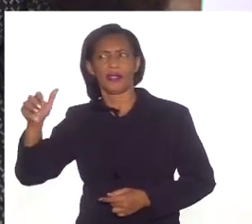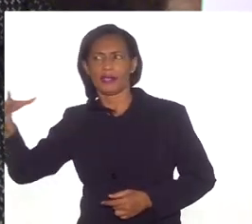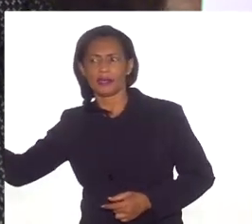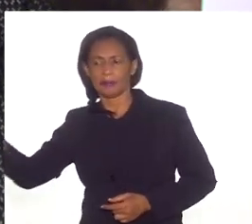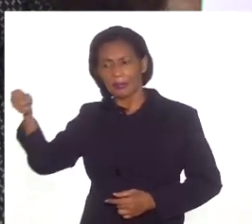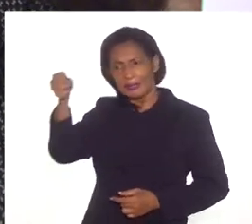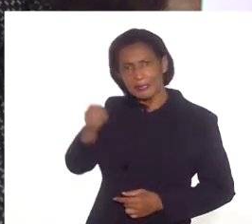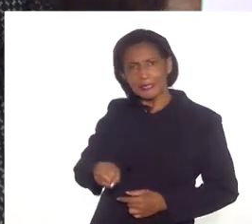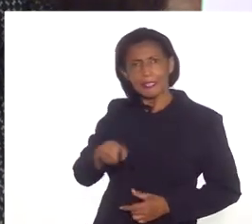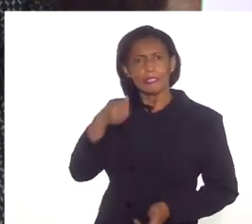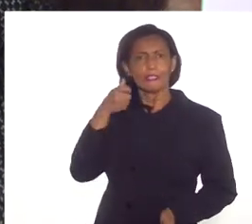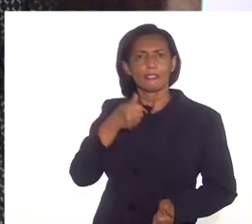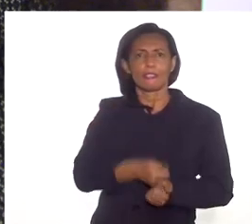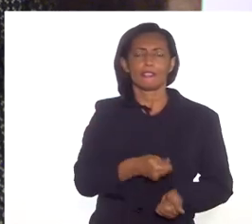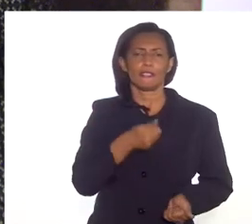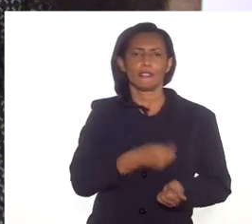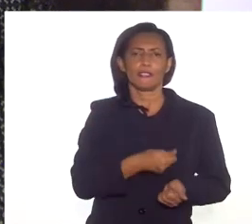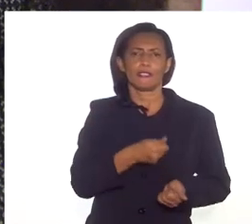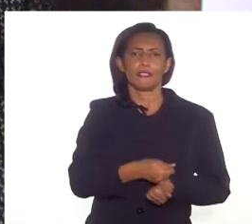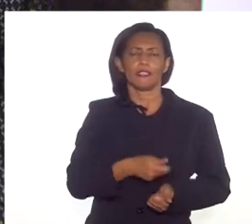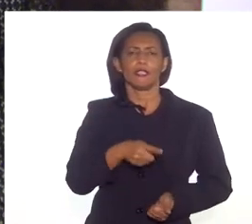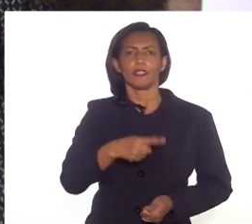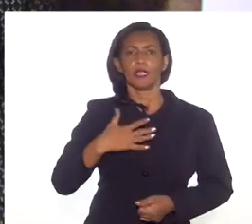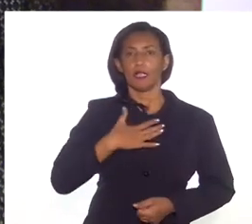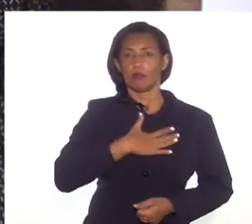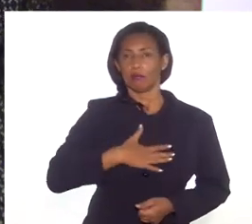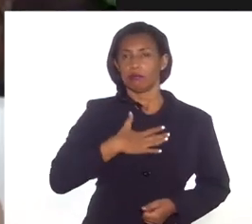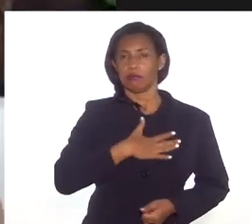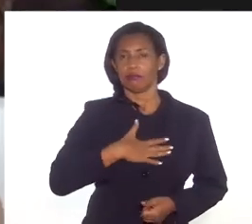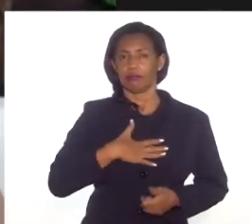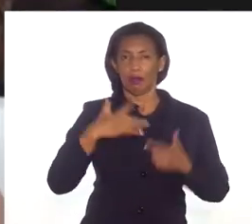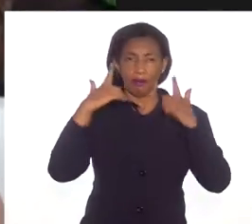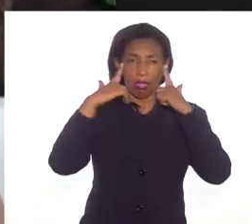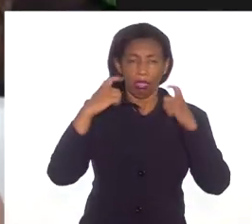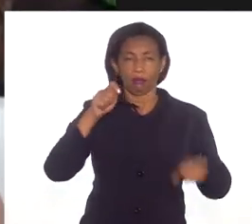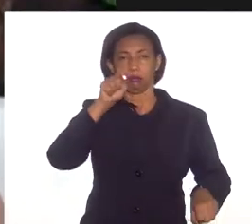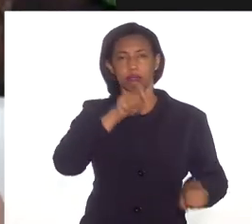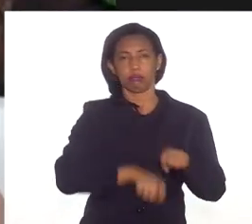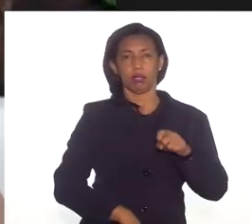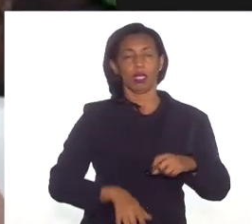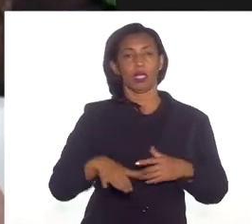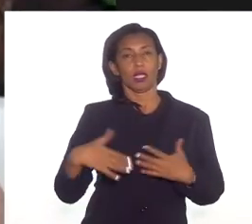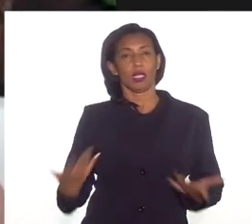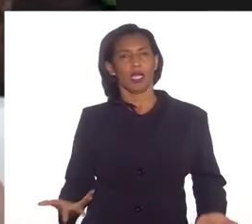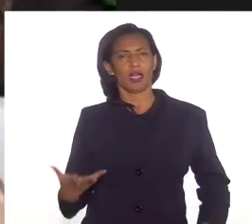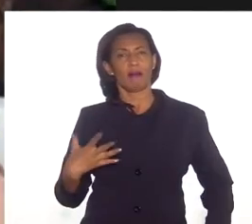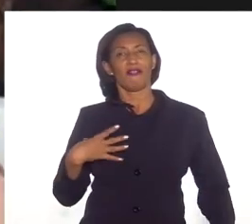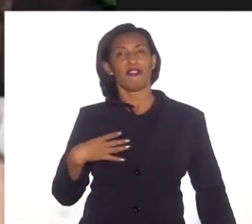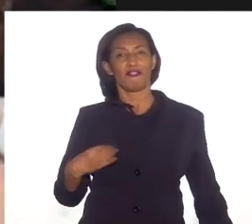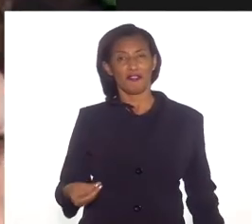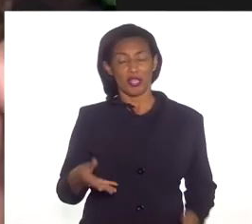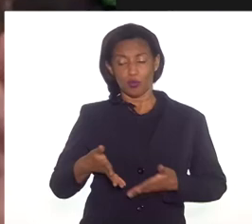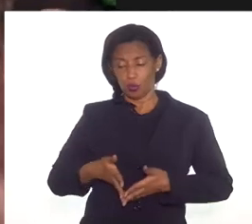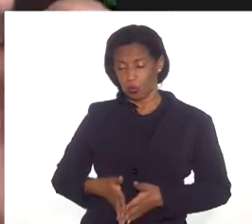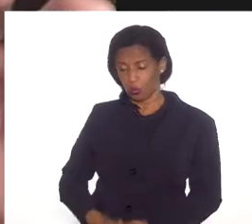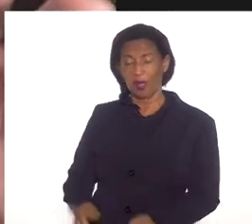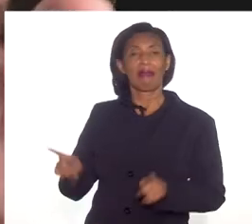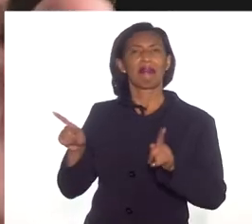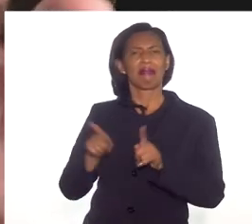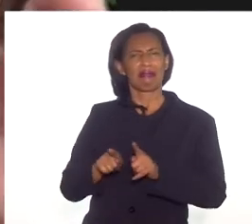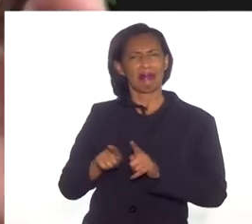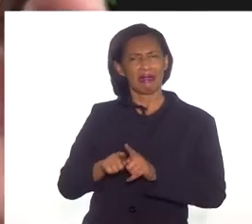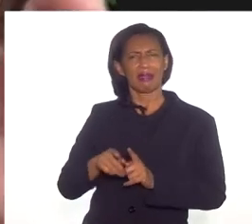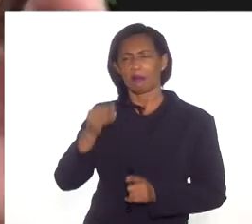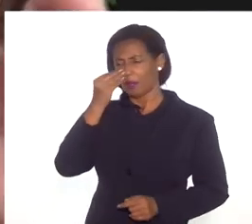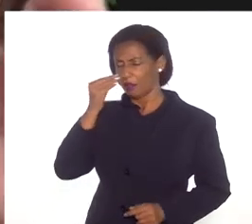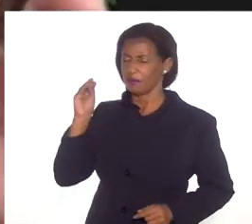e que serviam ao prazer do senhor, do engenho, né, e que acabavam gerando filhos, que também